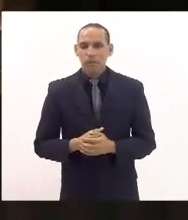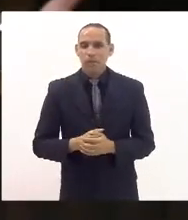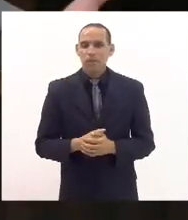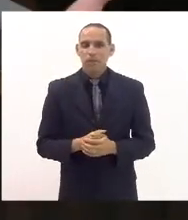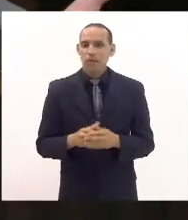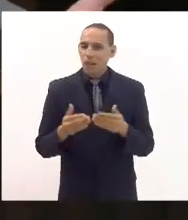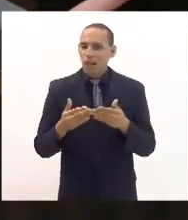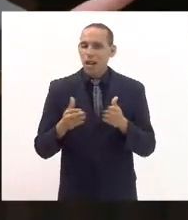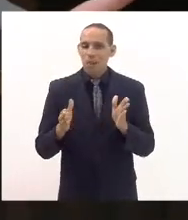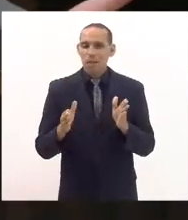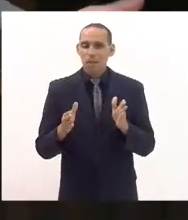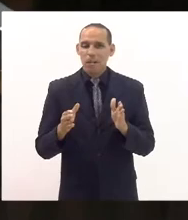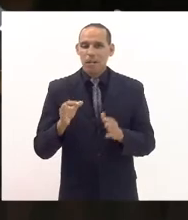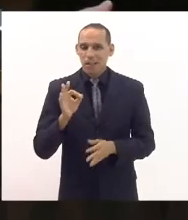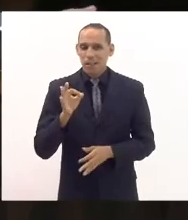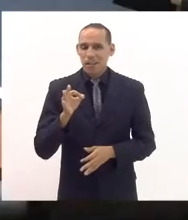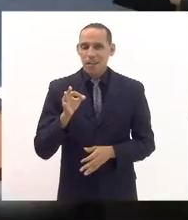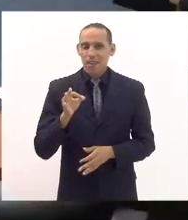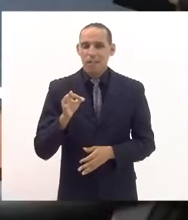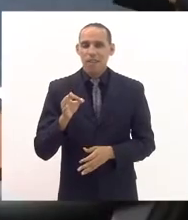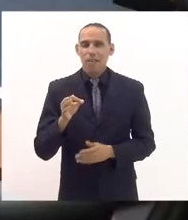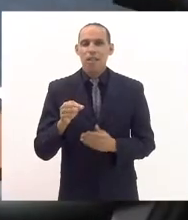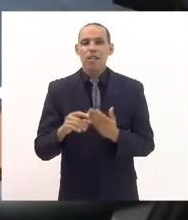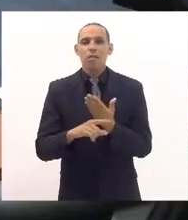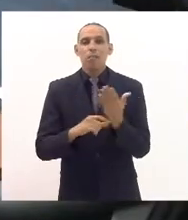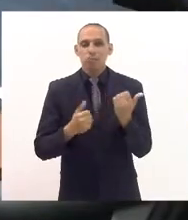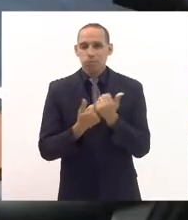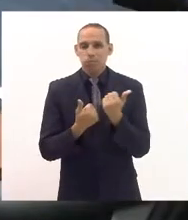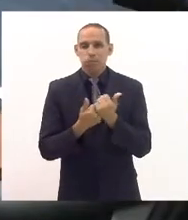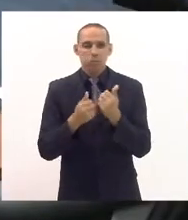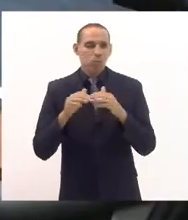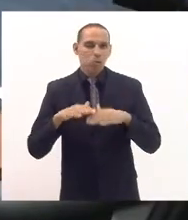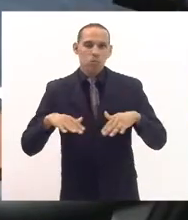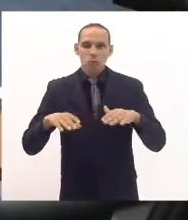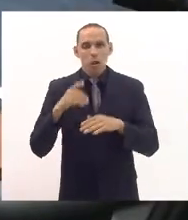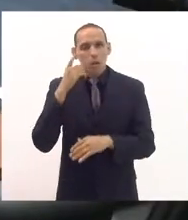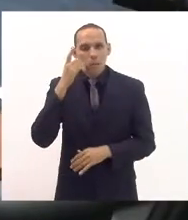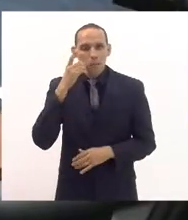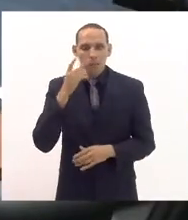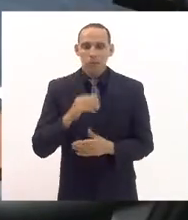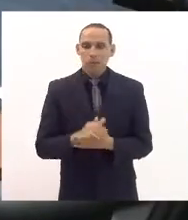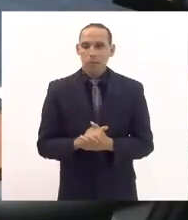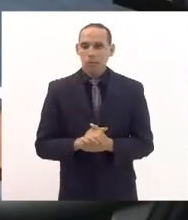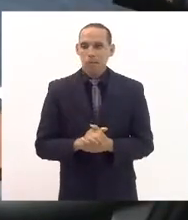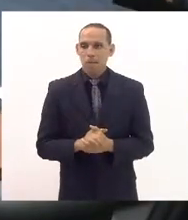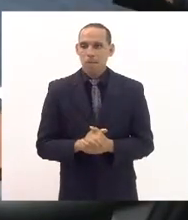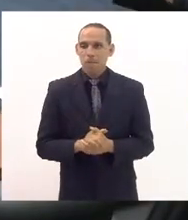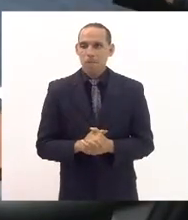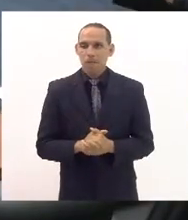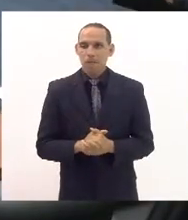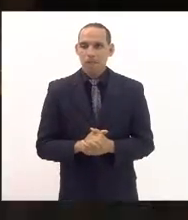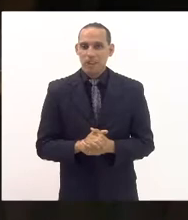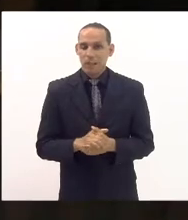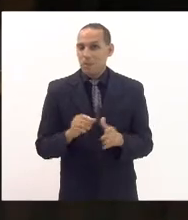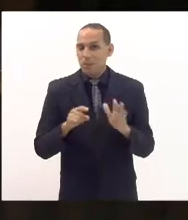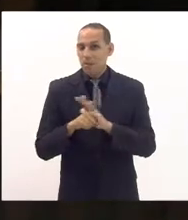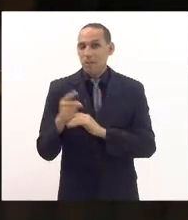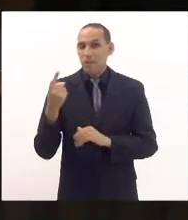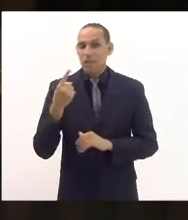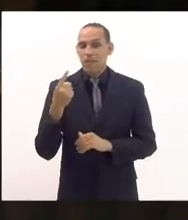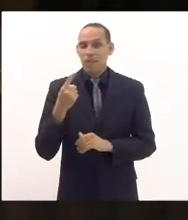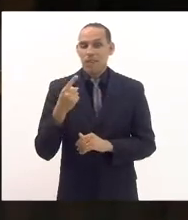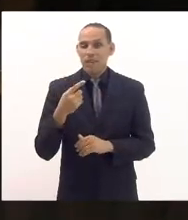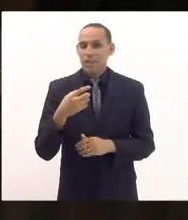aberto a minha autoria todos os deputados de Amar é a primeira pergunta se uma